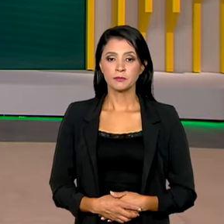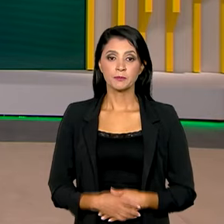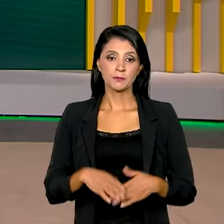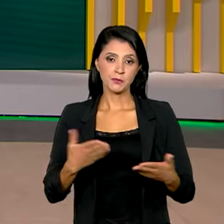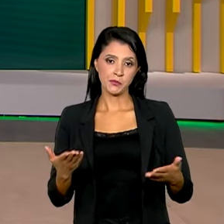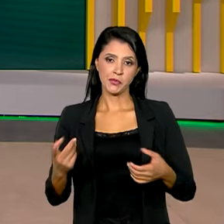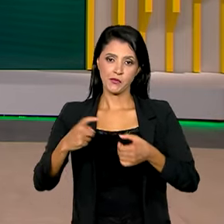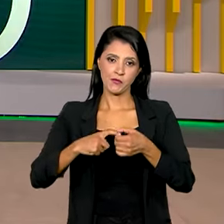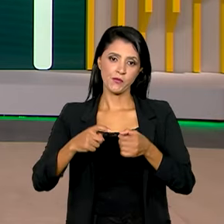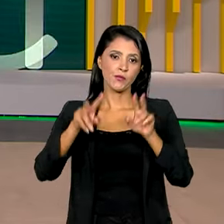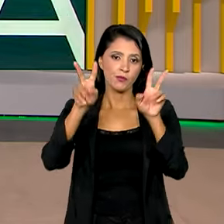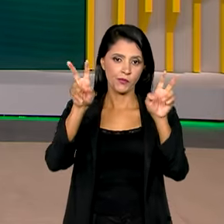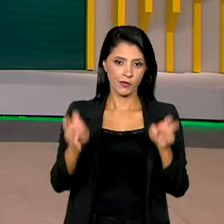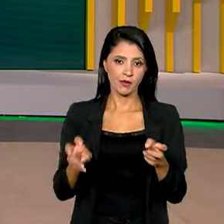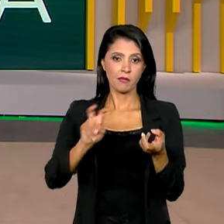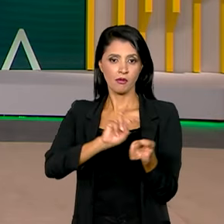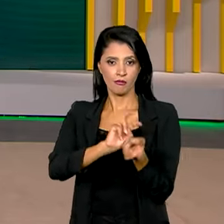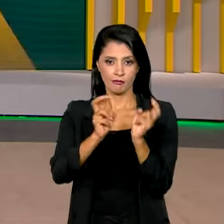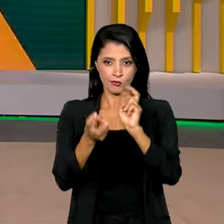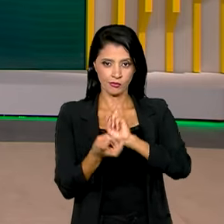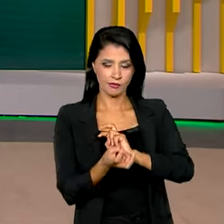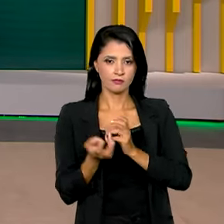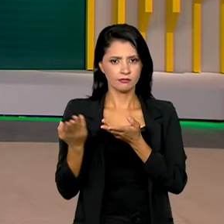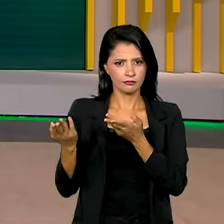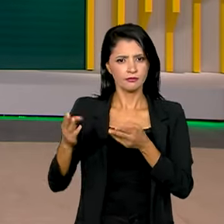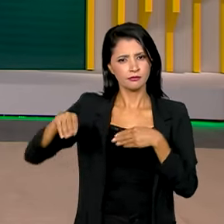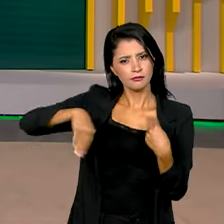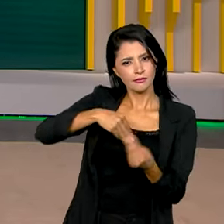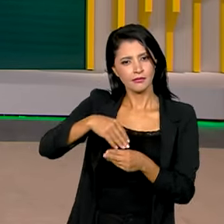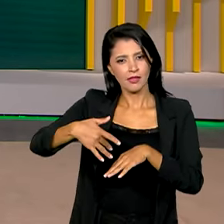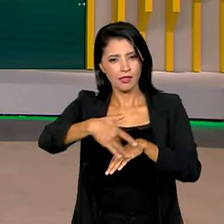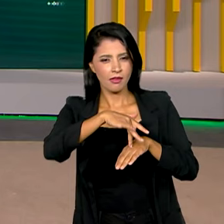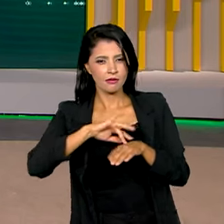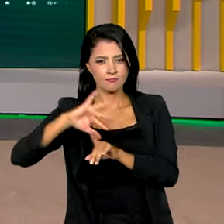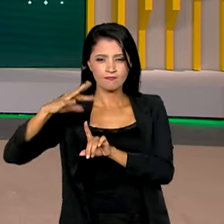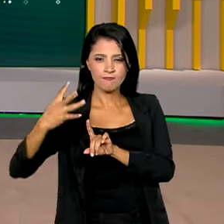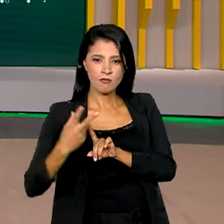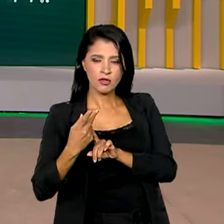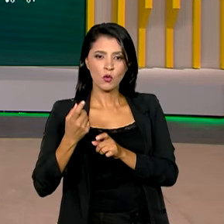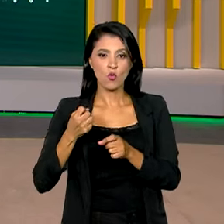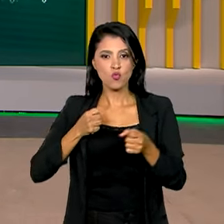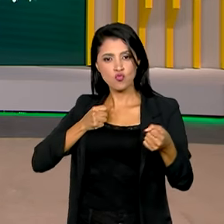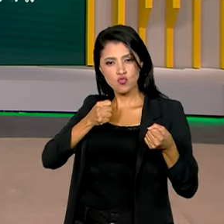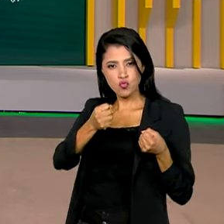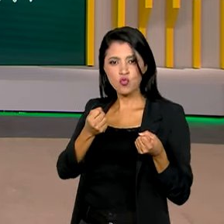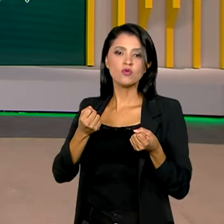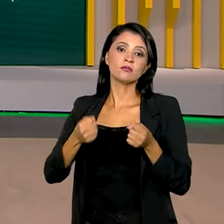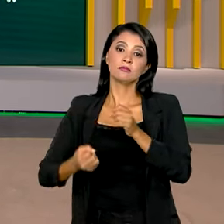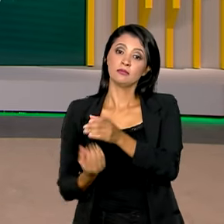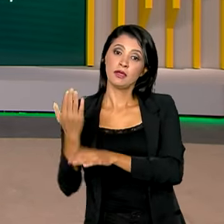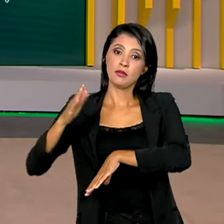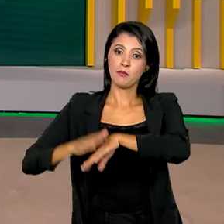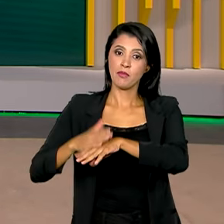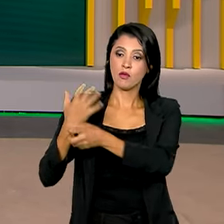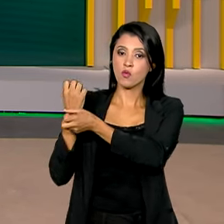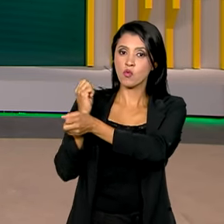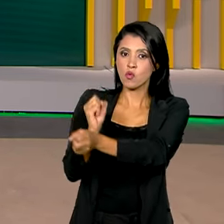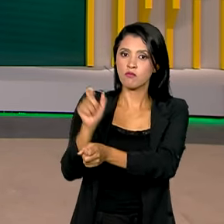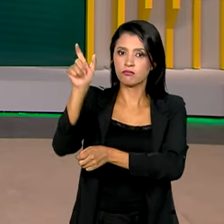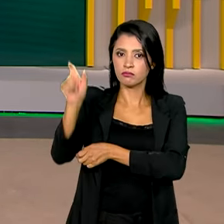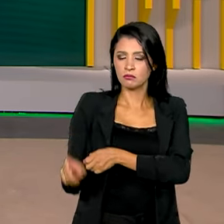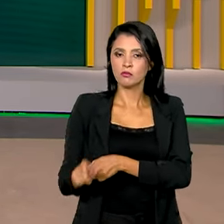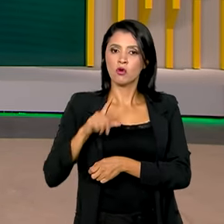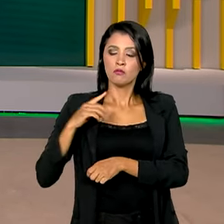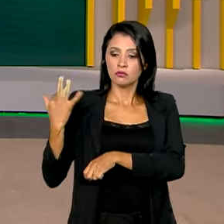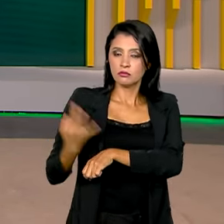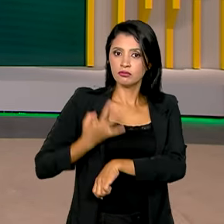Bom, e agora nós vamos falar da capoeira, essa mistura de dança com arte marcial criada pelos escravos como forma de